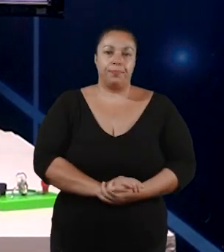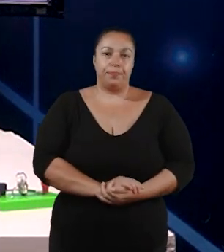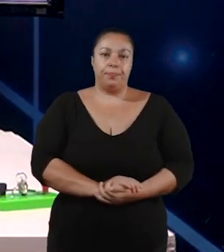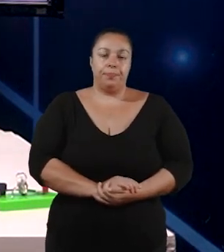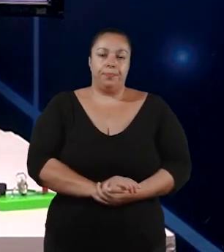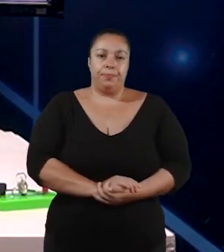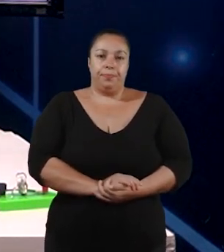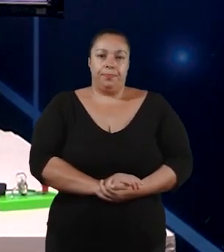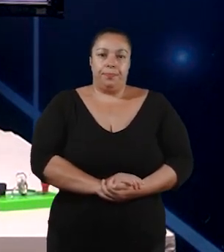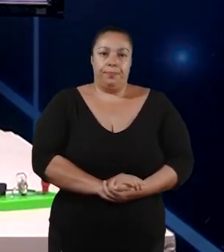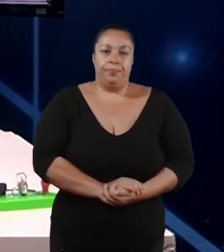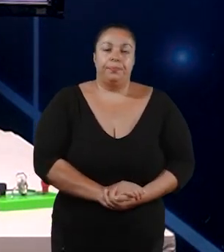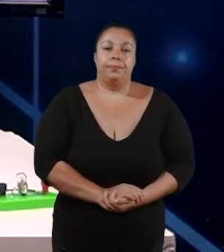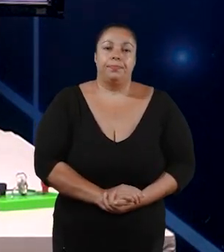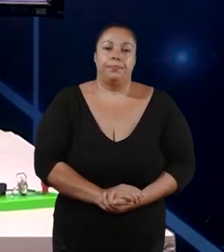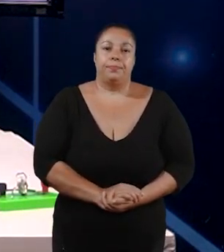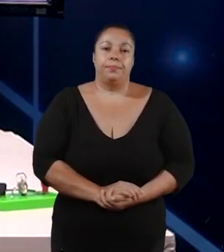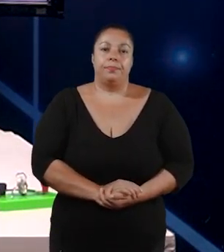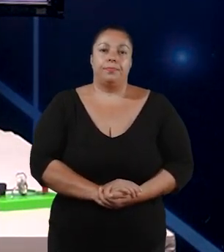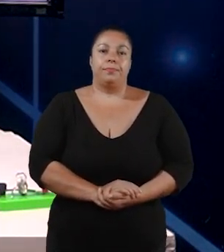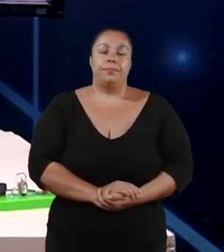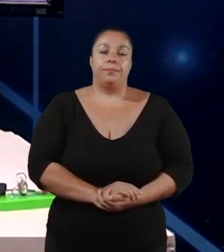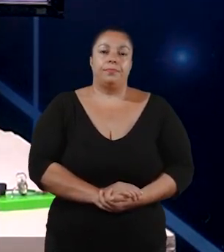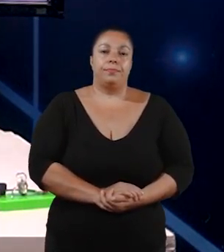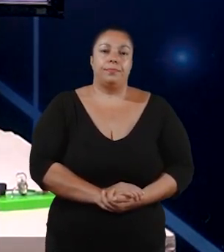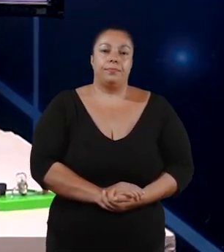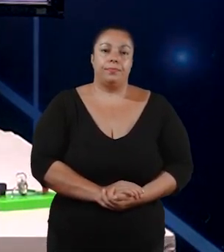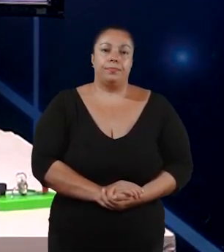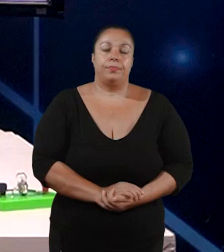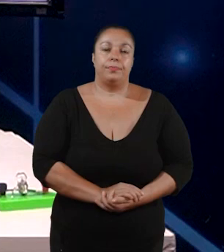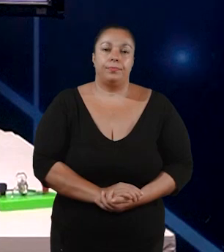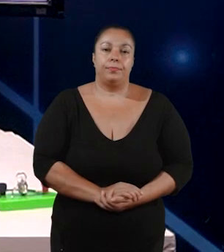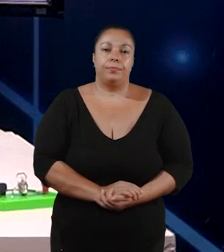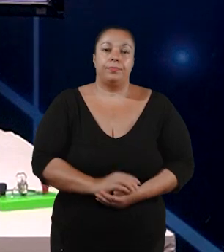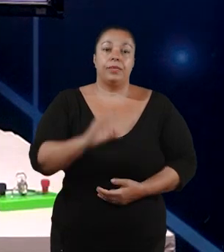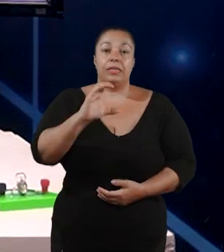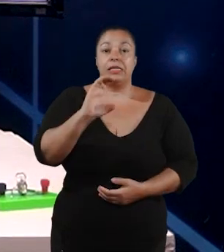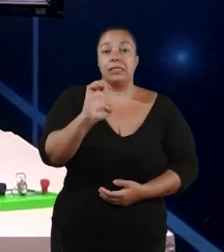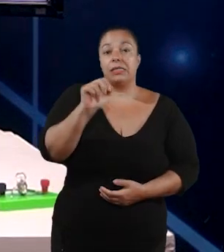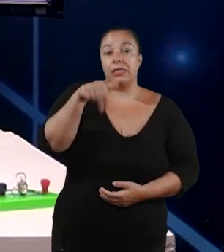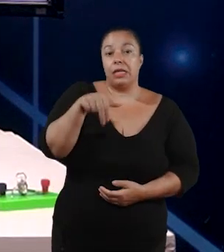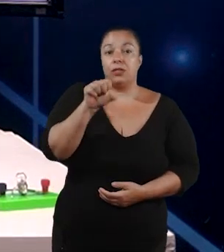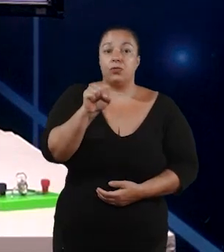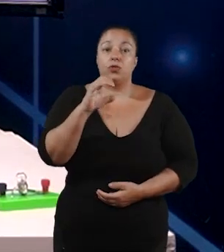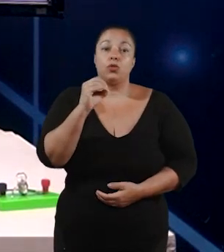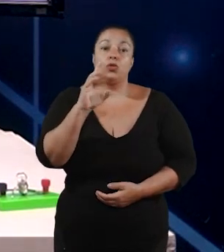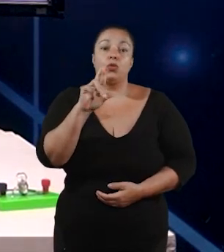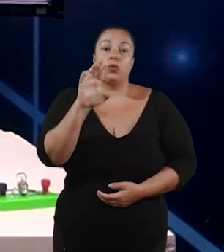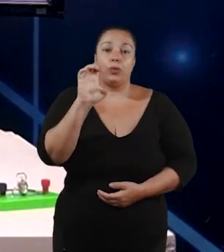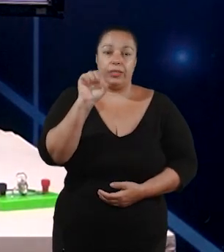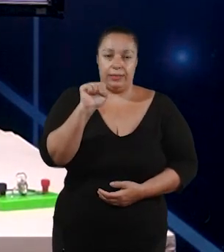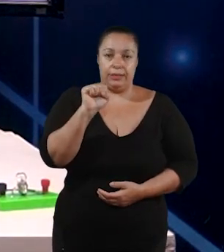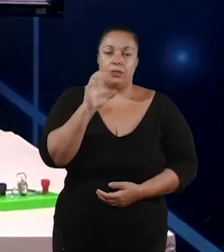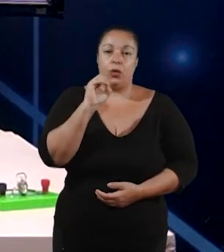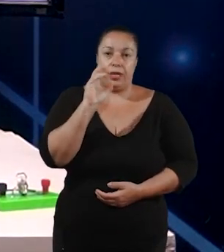Tem sensor de conduzir para conduzir linha, enfim, são sensores aqui, tá?